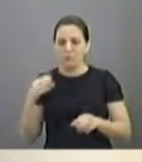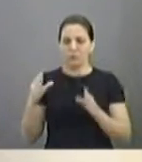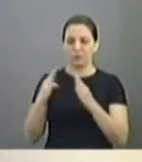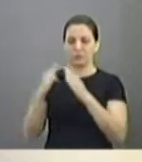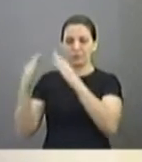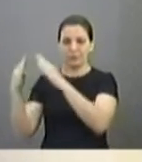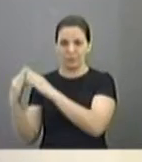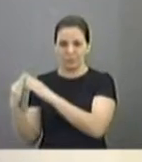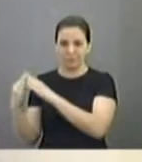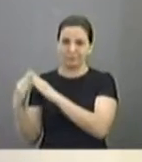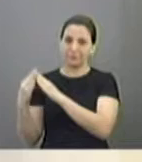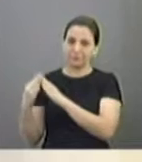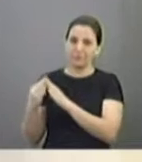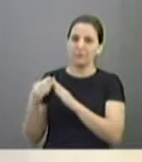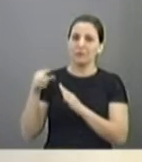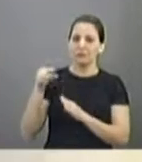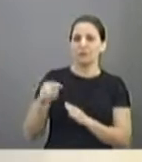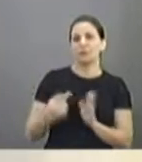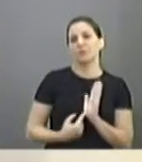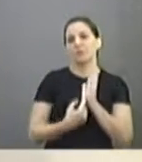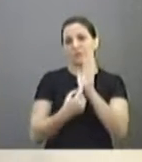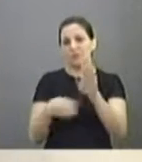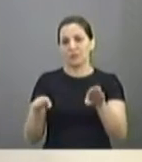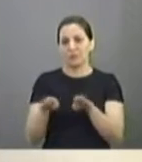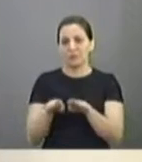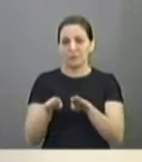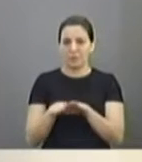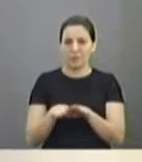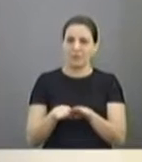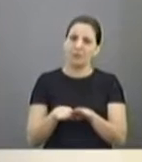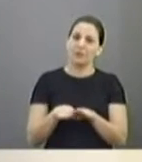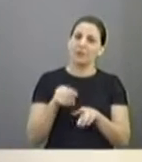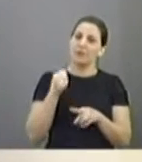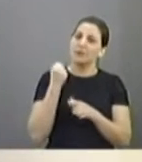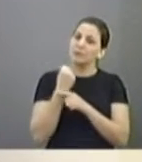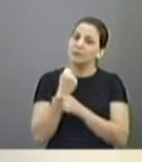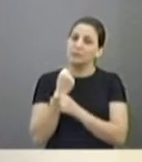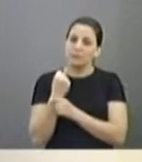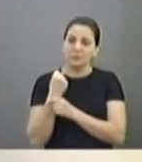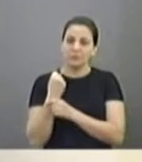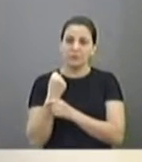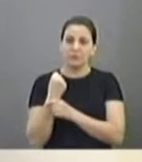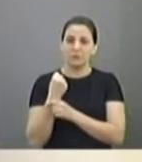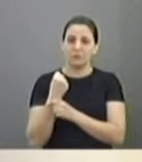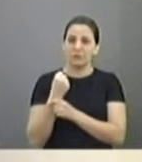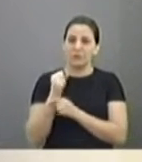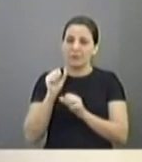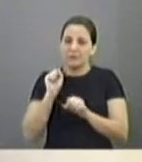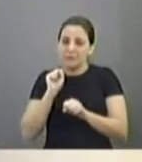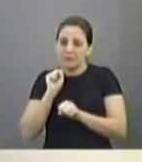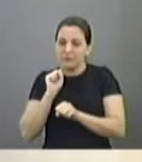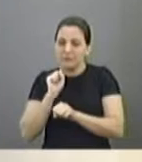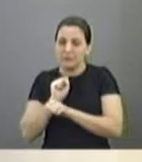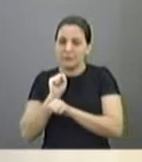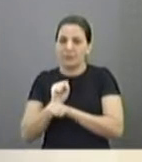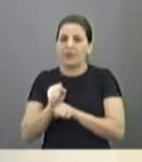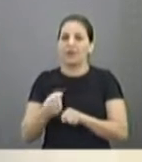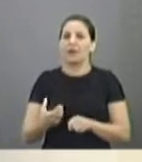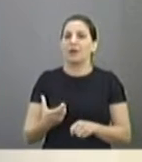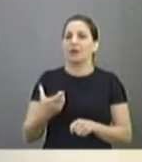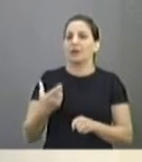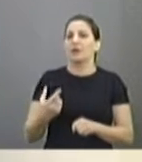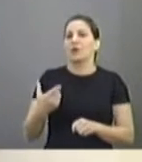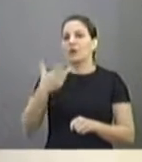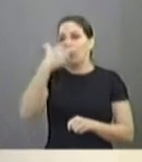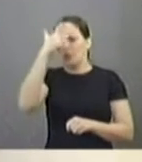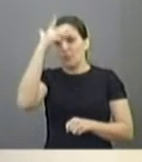é o material que eu vou divulgar também, mas é importante poder preservar, num primeiro momento, a identidade de outras pessoas que aparecem